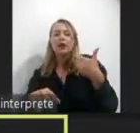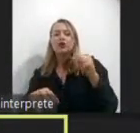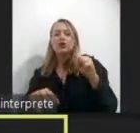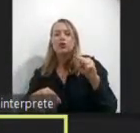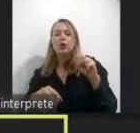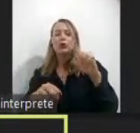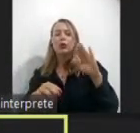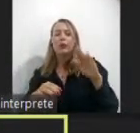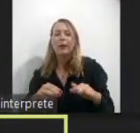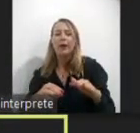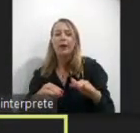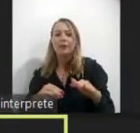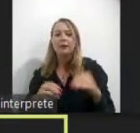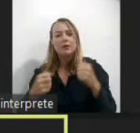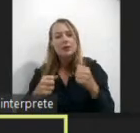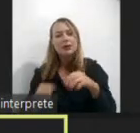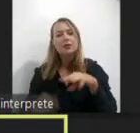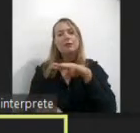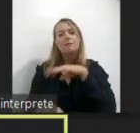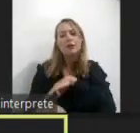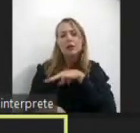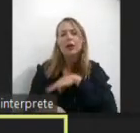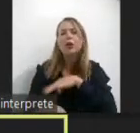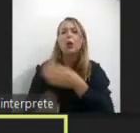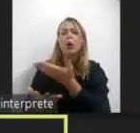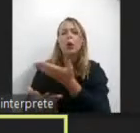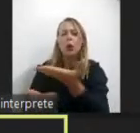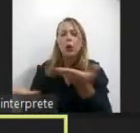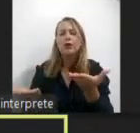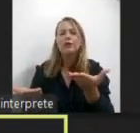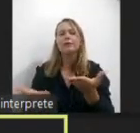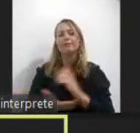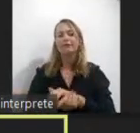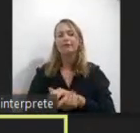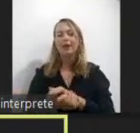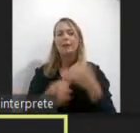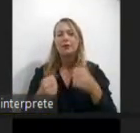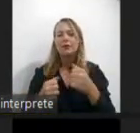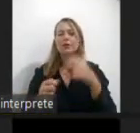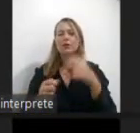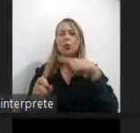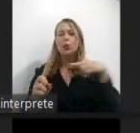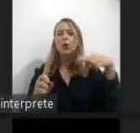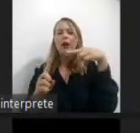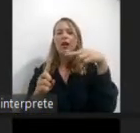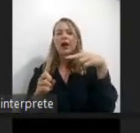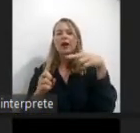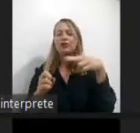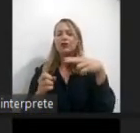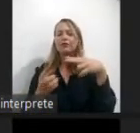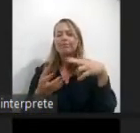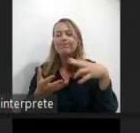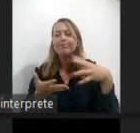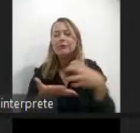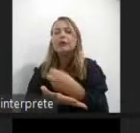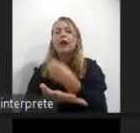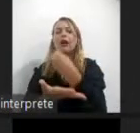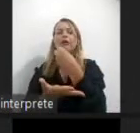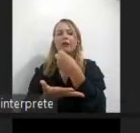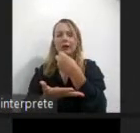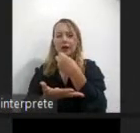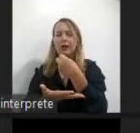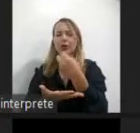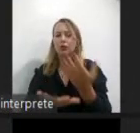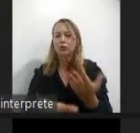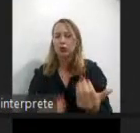da graça de Cristo que cada um de nós precisamos ter. Então, precisamos sim valorizar